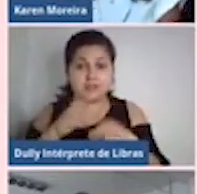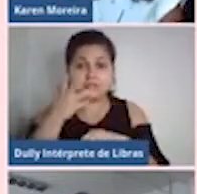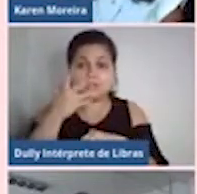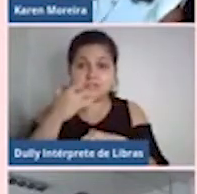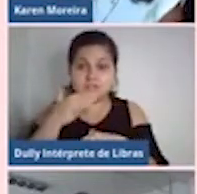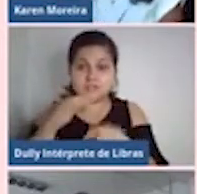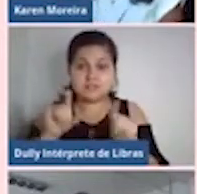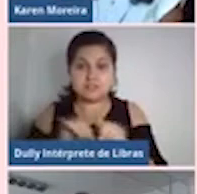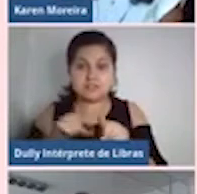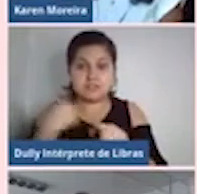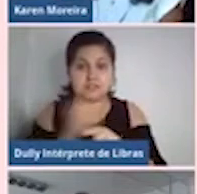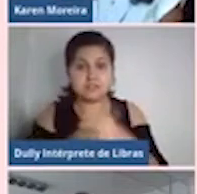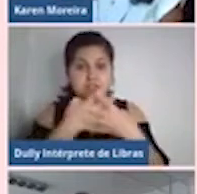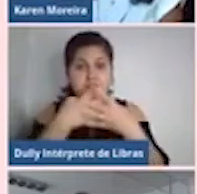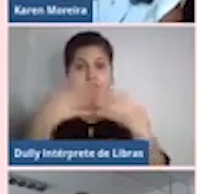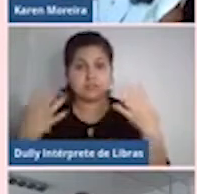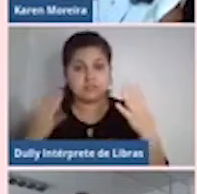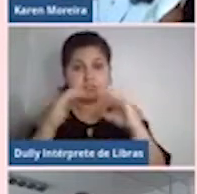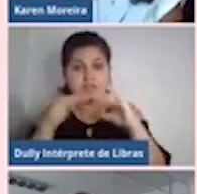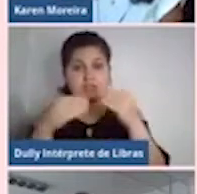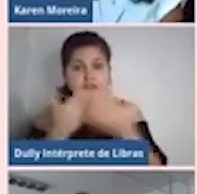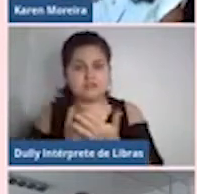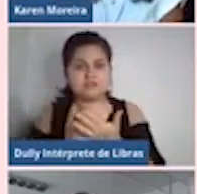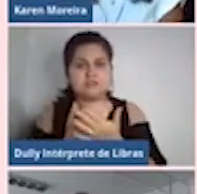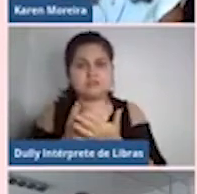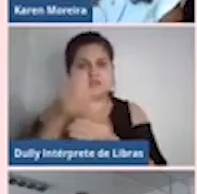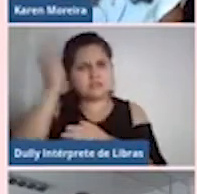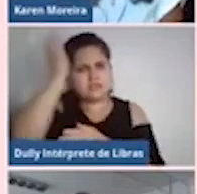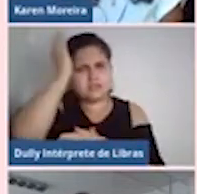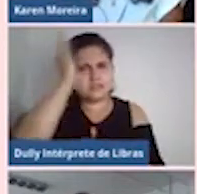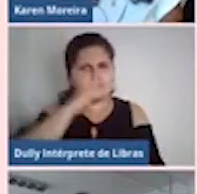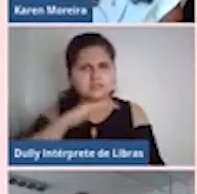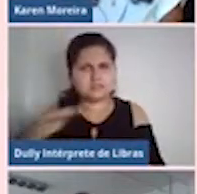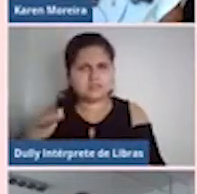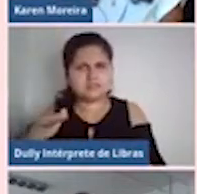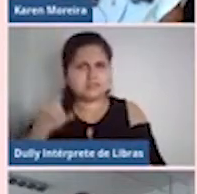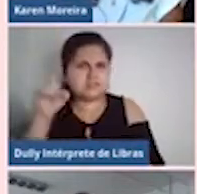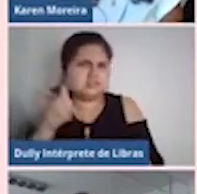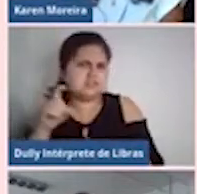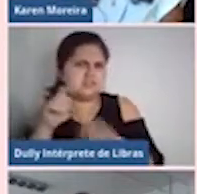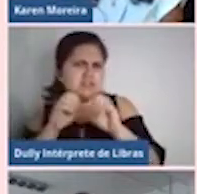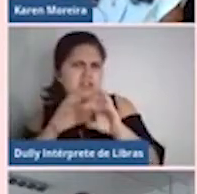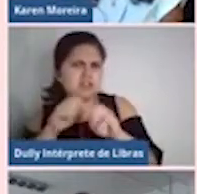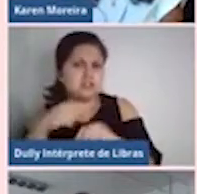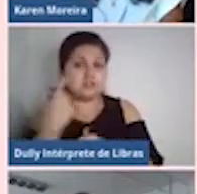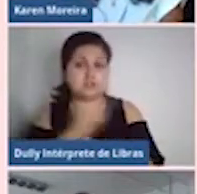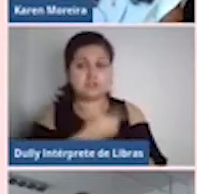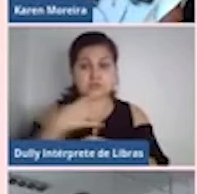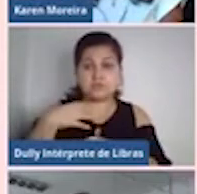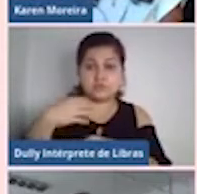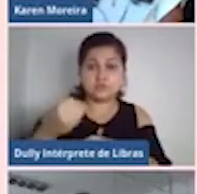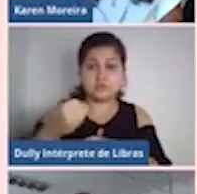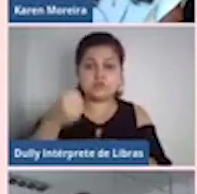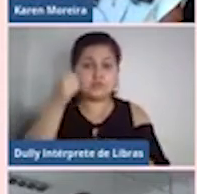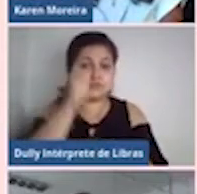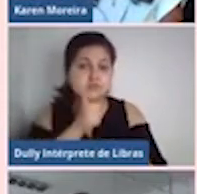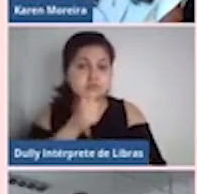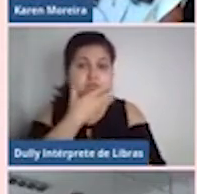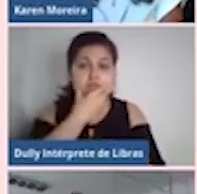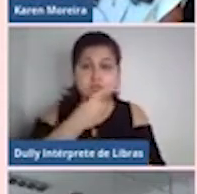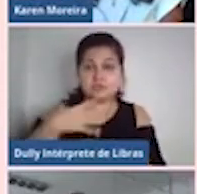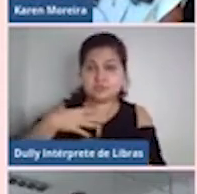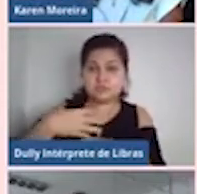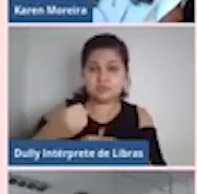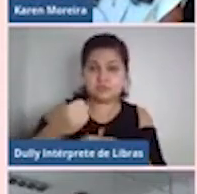na nossa rede de escolas do Sesquinho, será que a educação de nossos filhos, das nossas filhas,